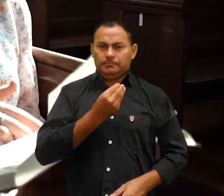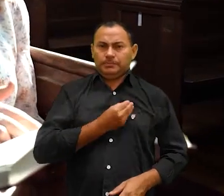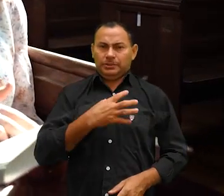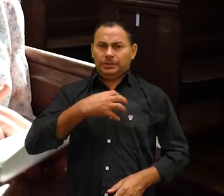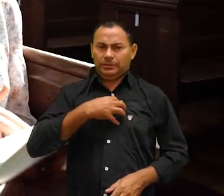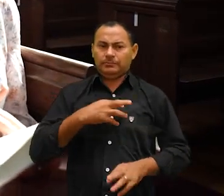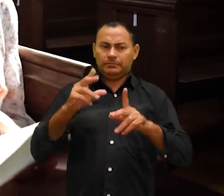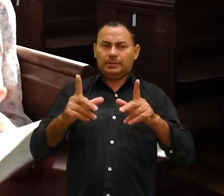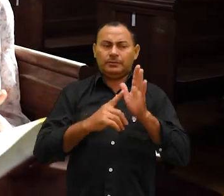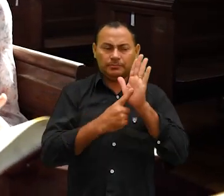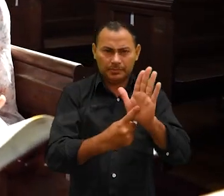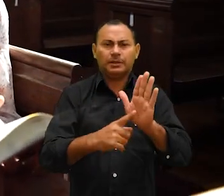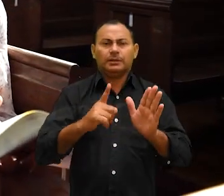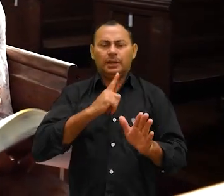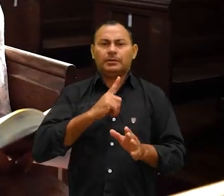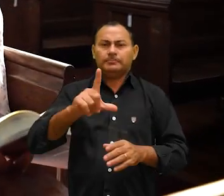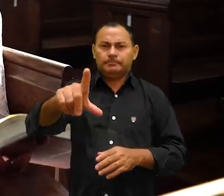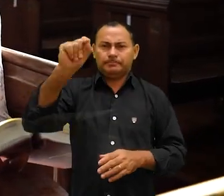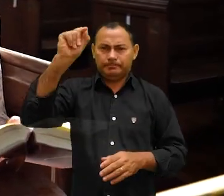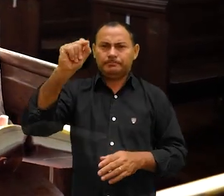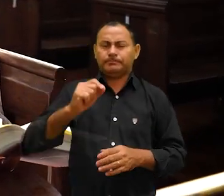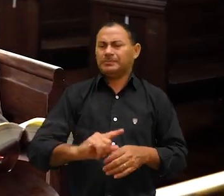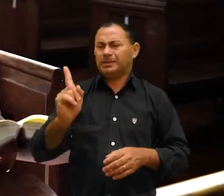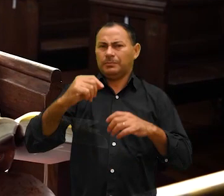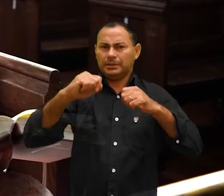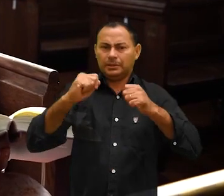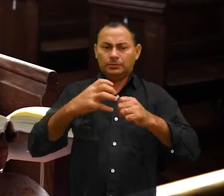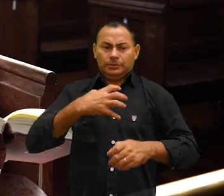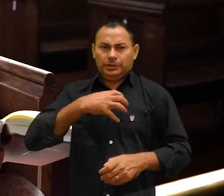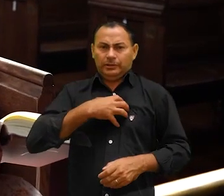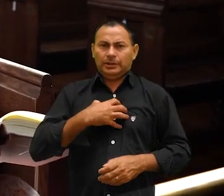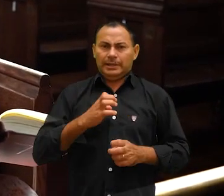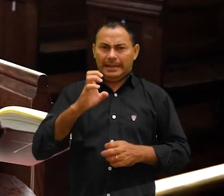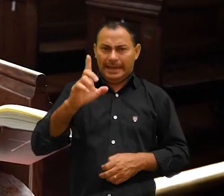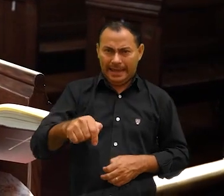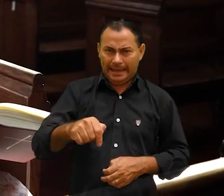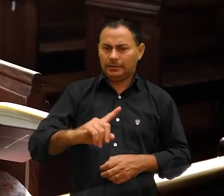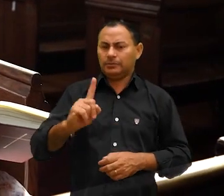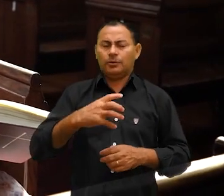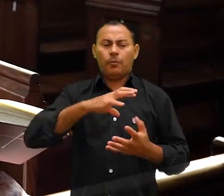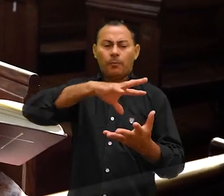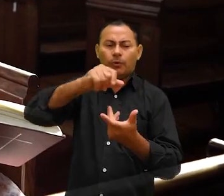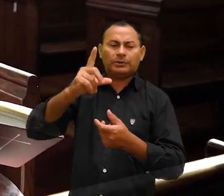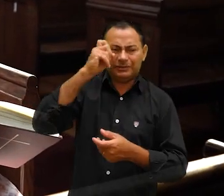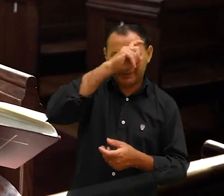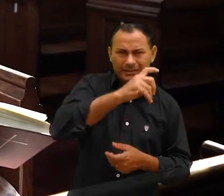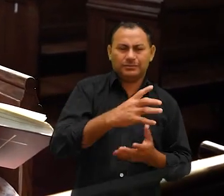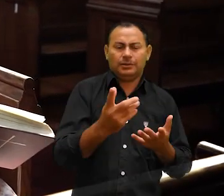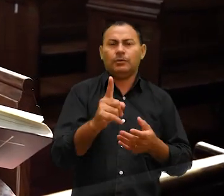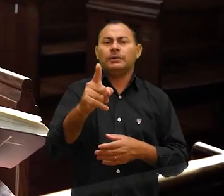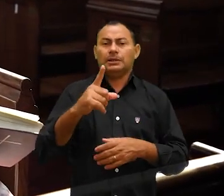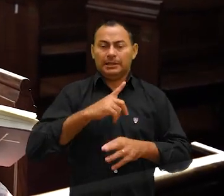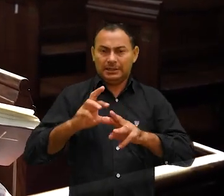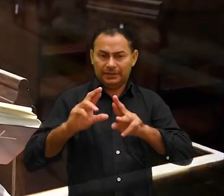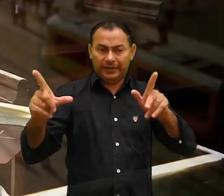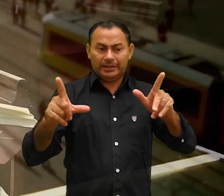viver de outra maneira e mostrar que existe uma alternativa. Não precisa ser do jeito que é. Não precisa ser um mundo cão. Vocês têm que